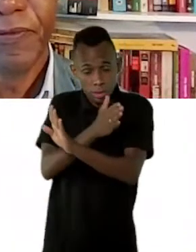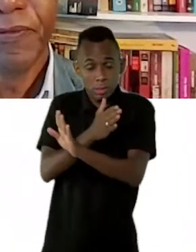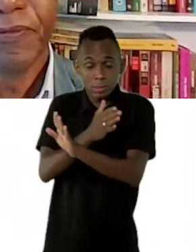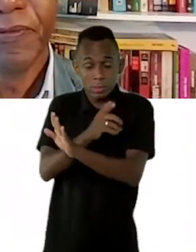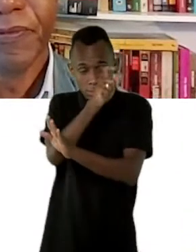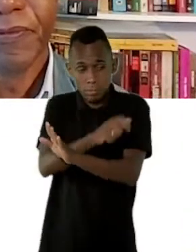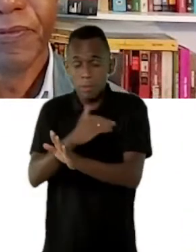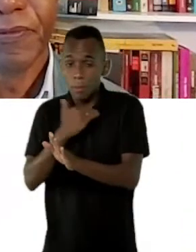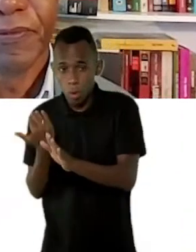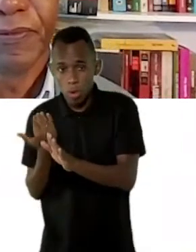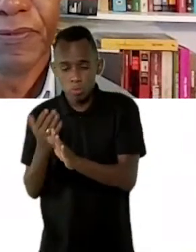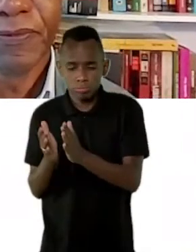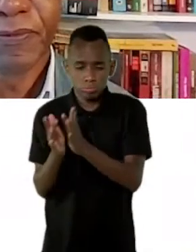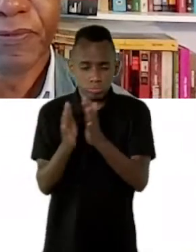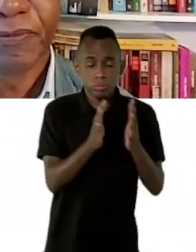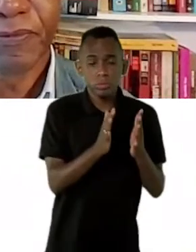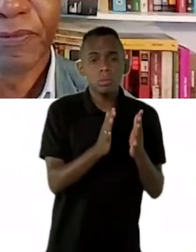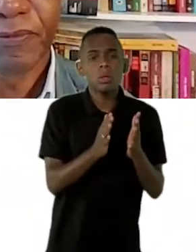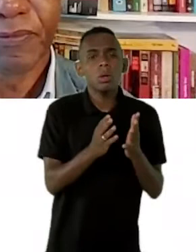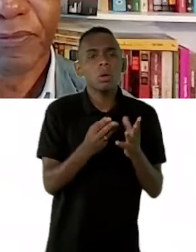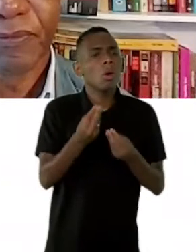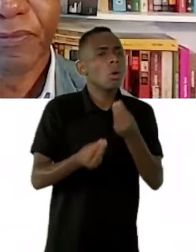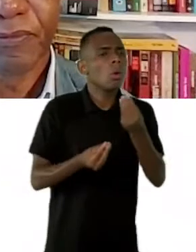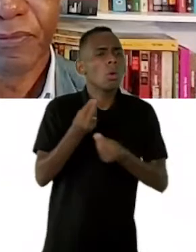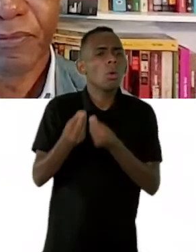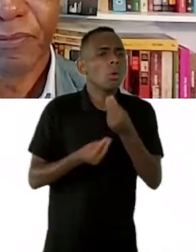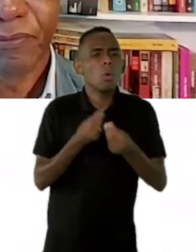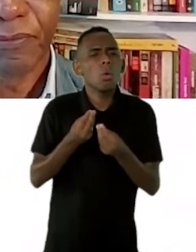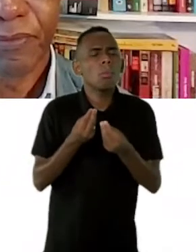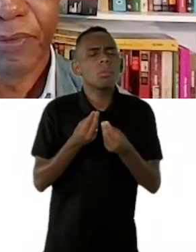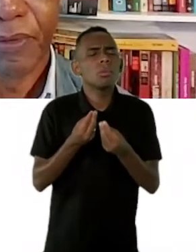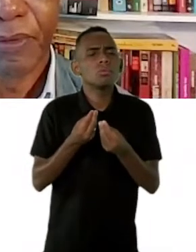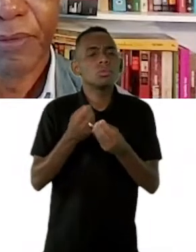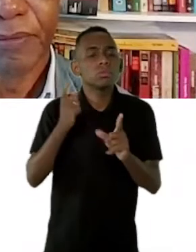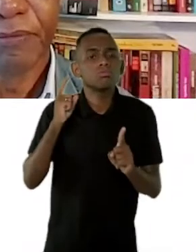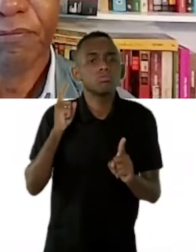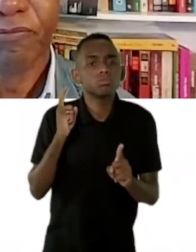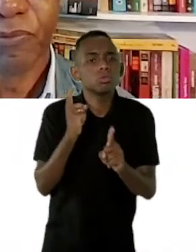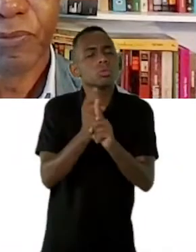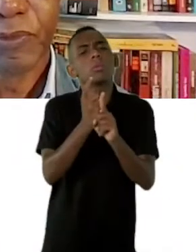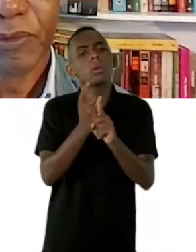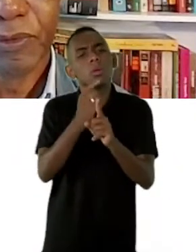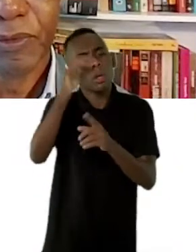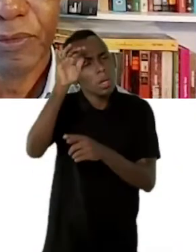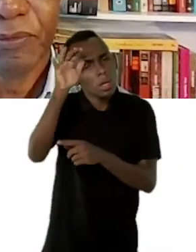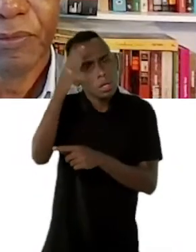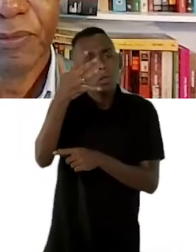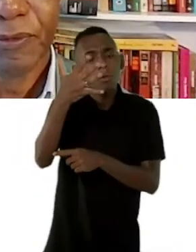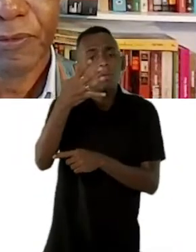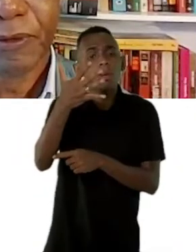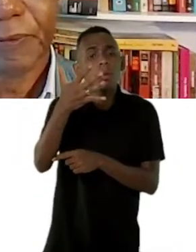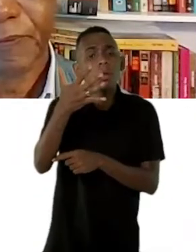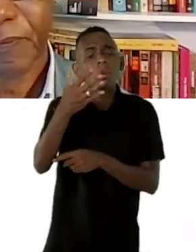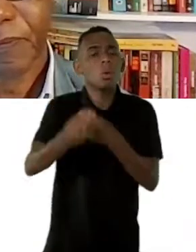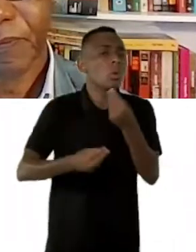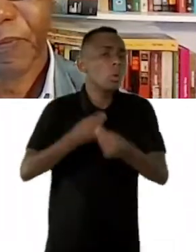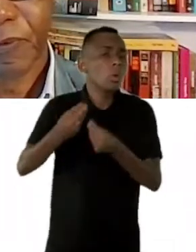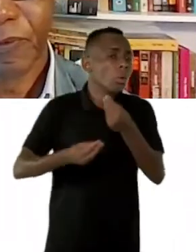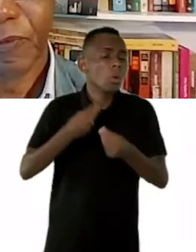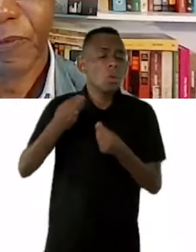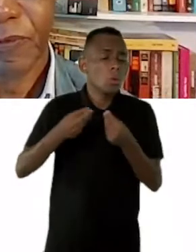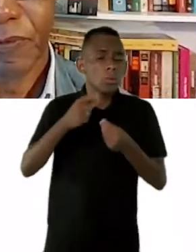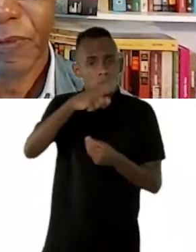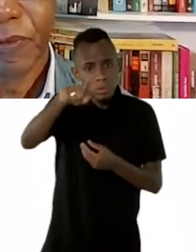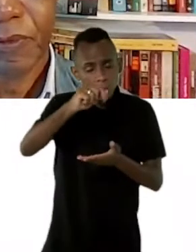nisso, Carolina estava no momento que você decidiu fazer esse trabalho dela. Em que ponto, assim, no